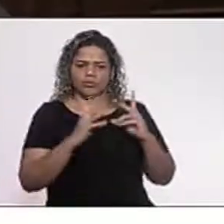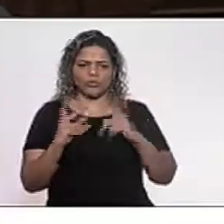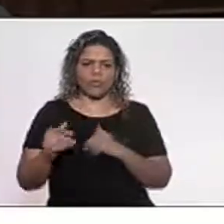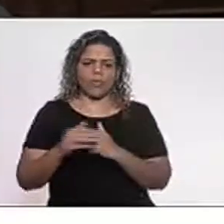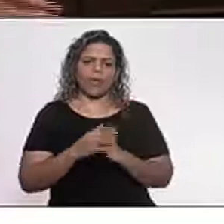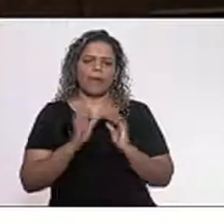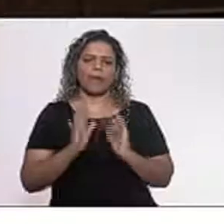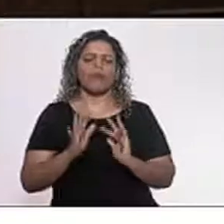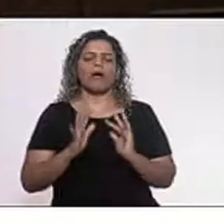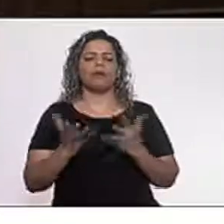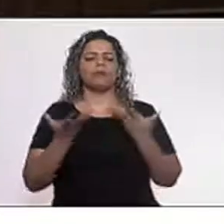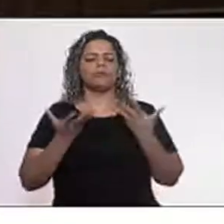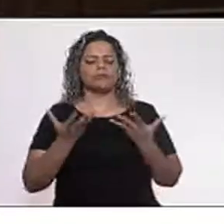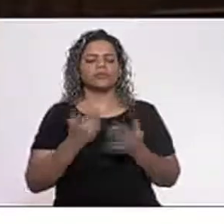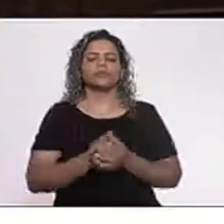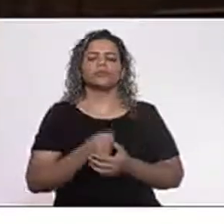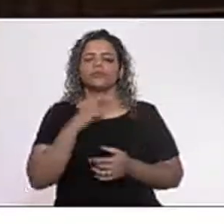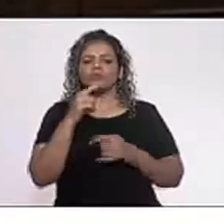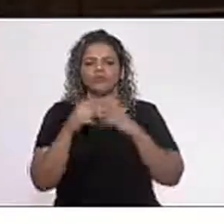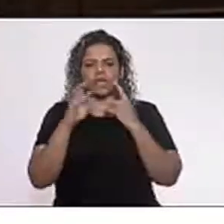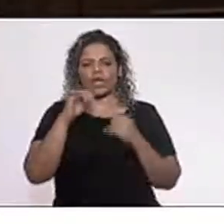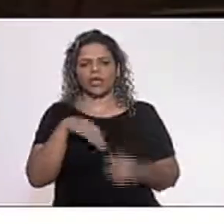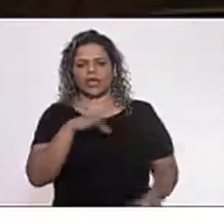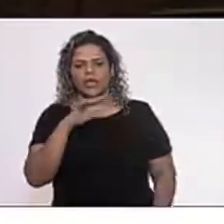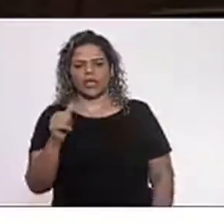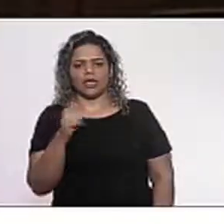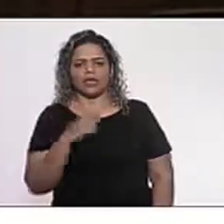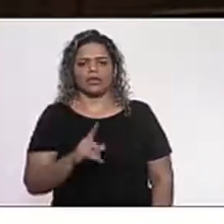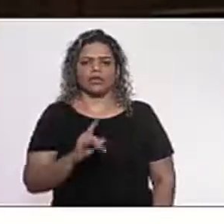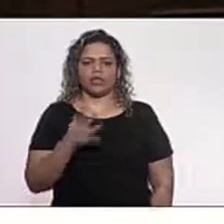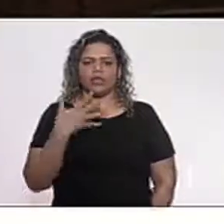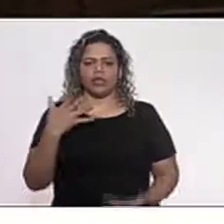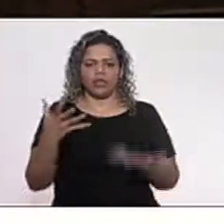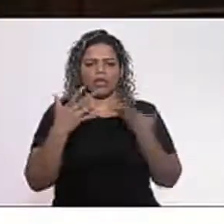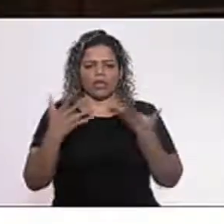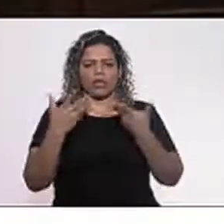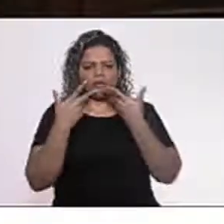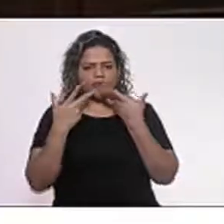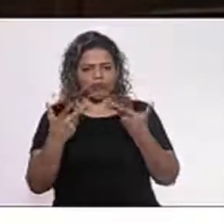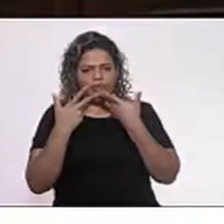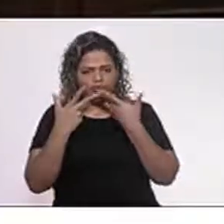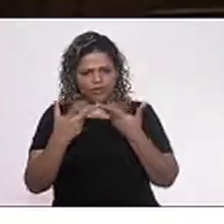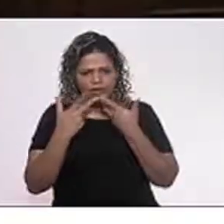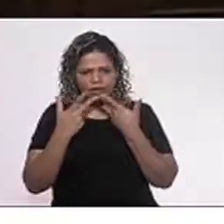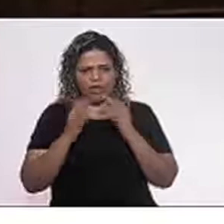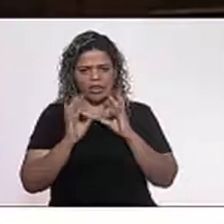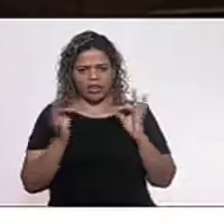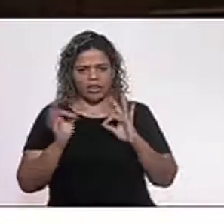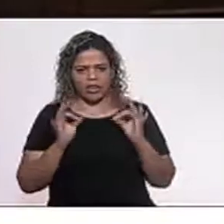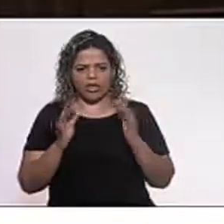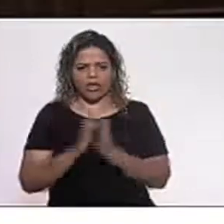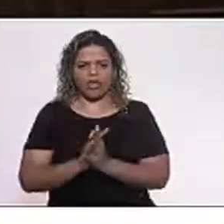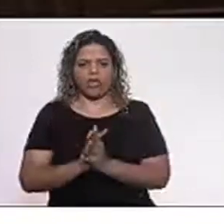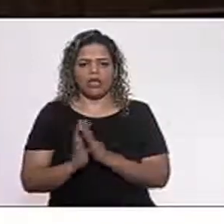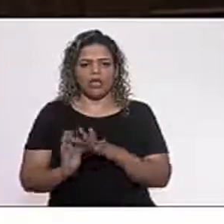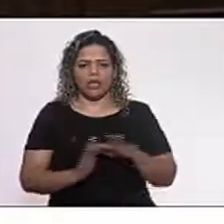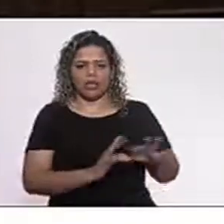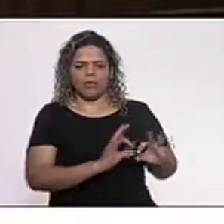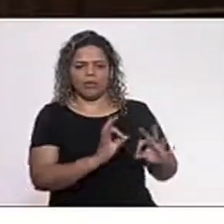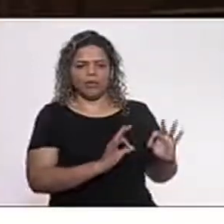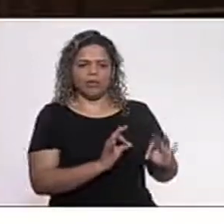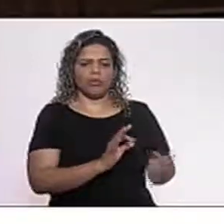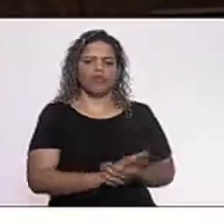todos, mas eu, sem dúvida, deputada Renata, quero aqui me manifestar, ainda que introdutoriamente, eu não quero me afastar do tema que